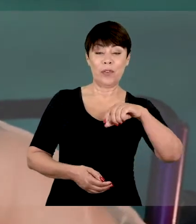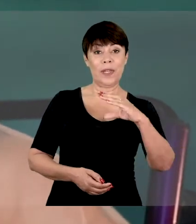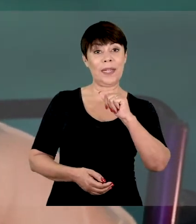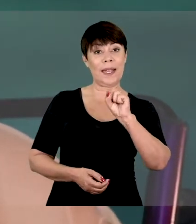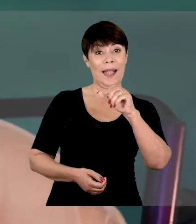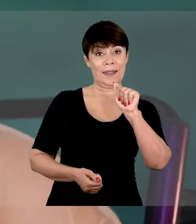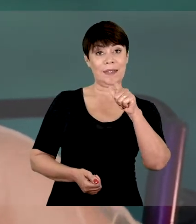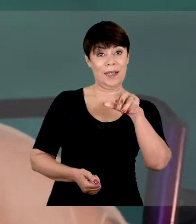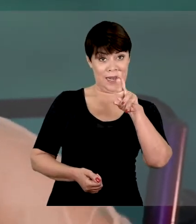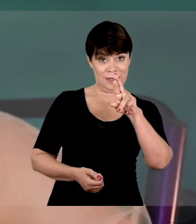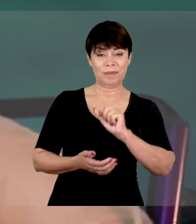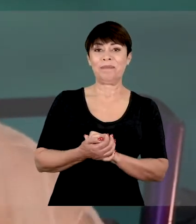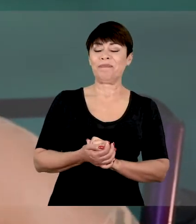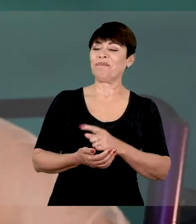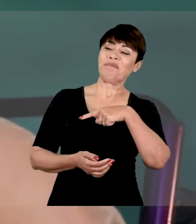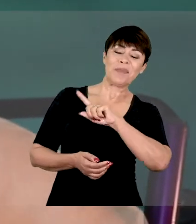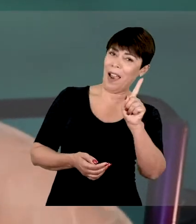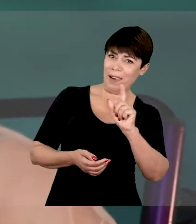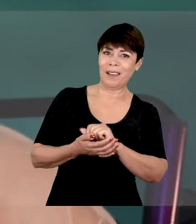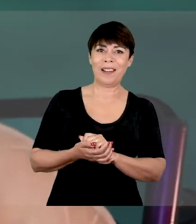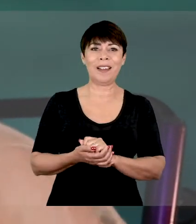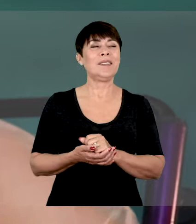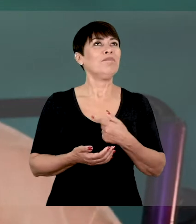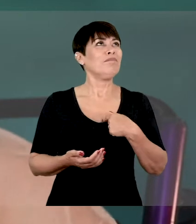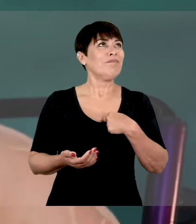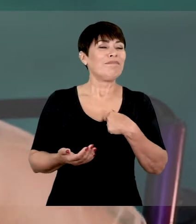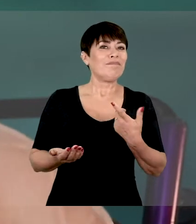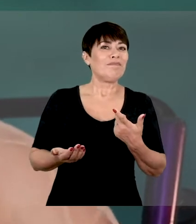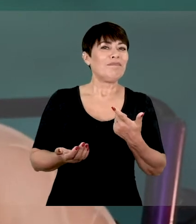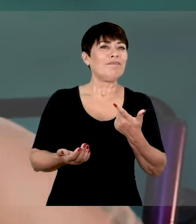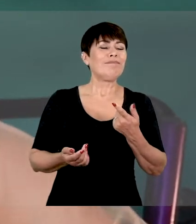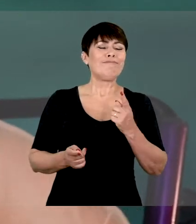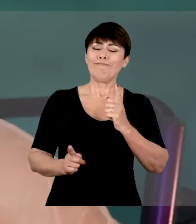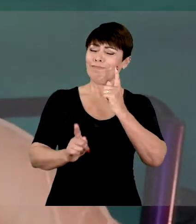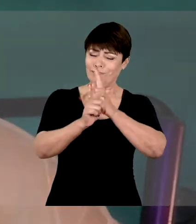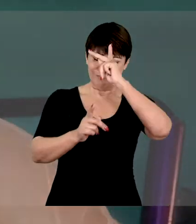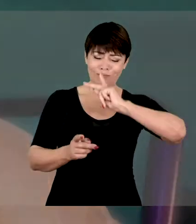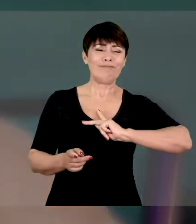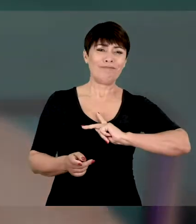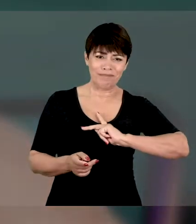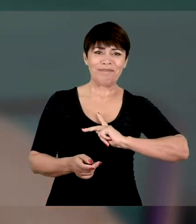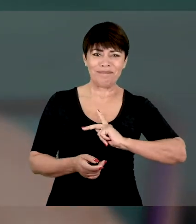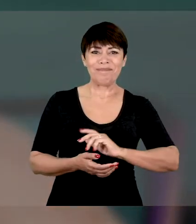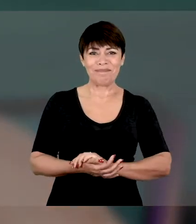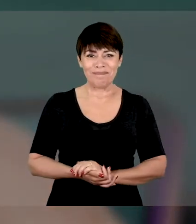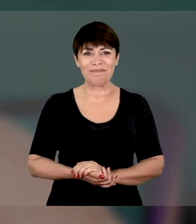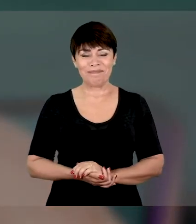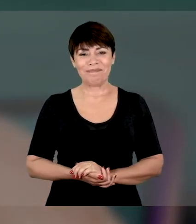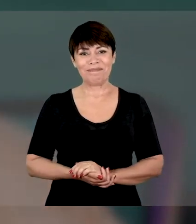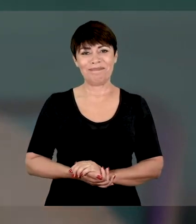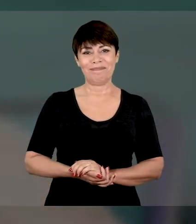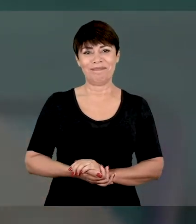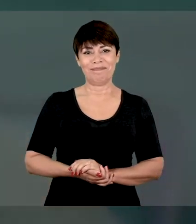eu fui para casa lá. E lá eu me encontrei. Na tela, moradia e